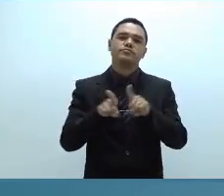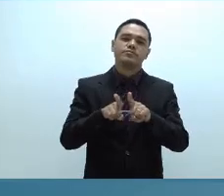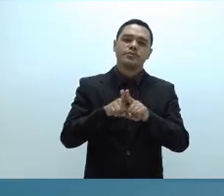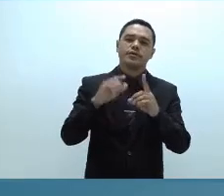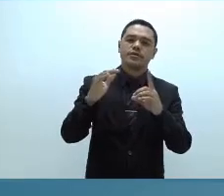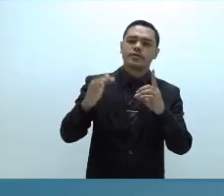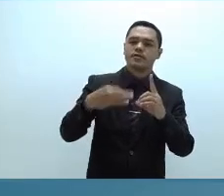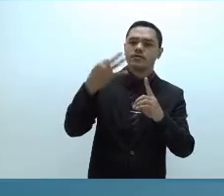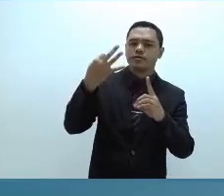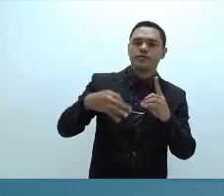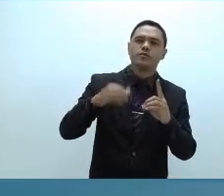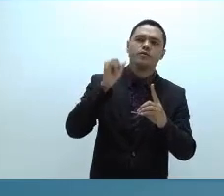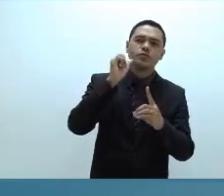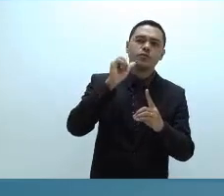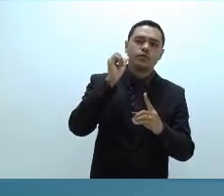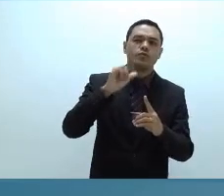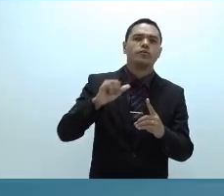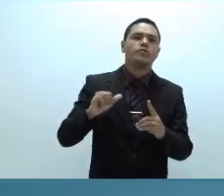desembargadora